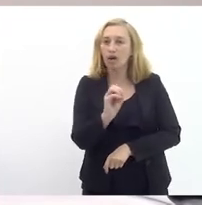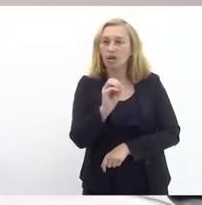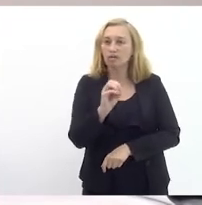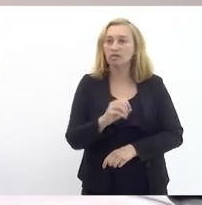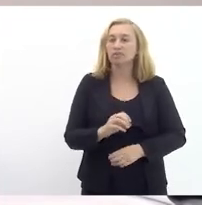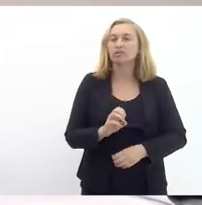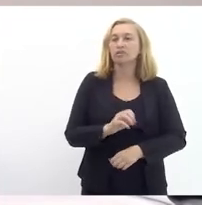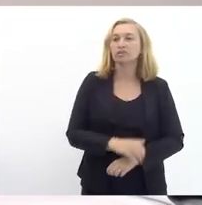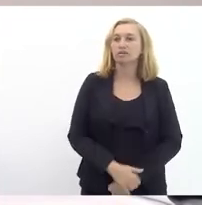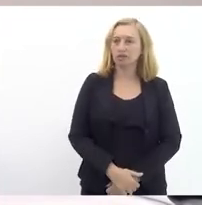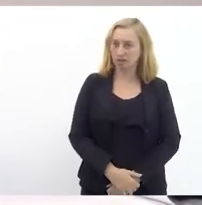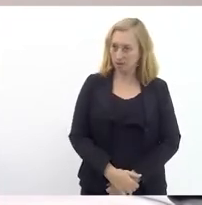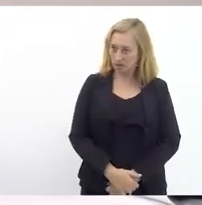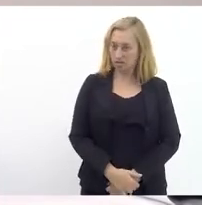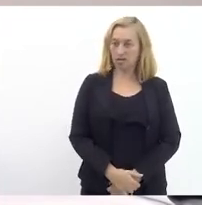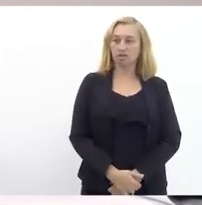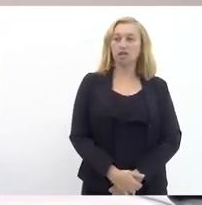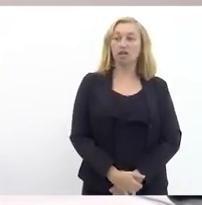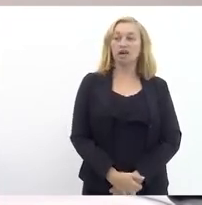audiências.